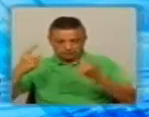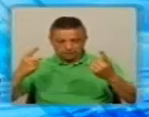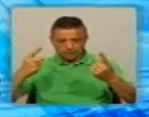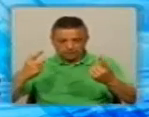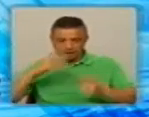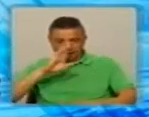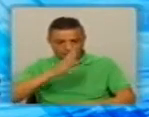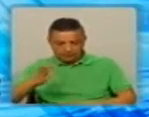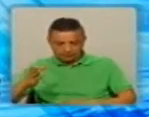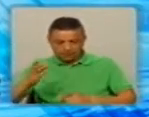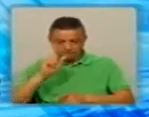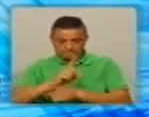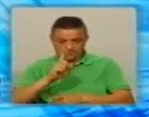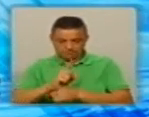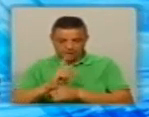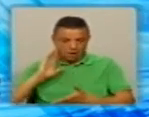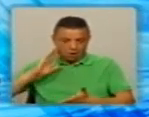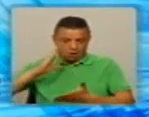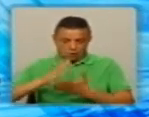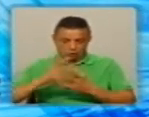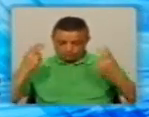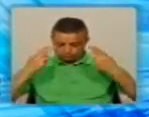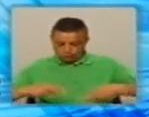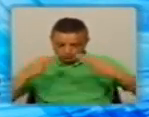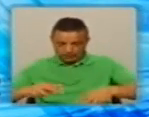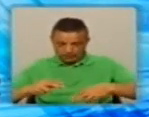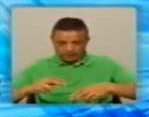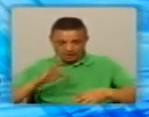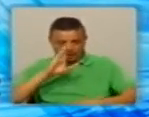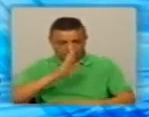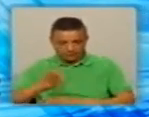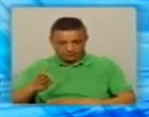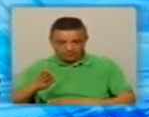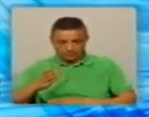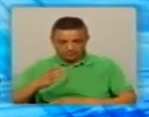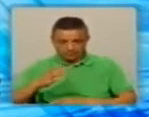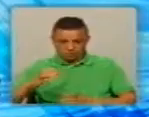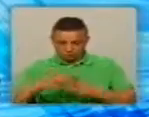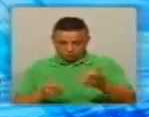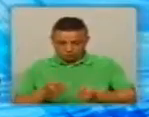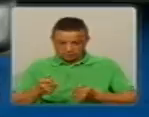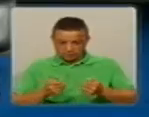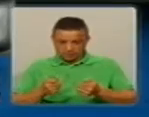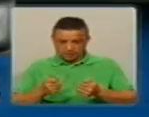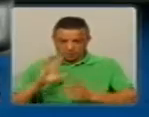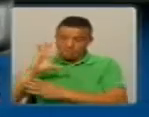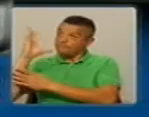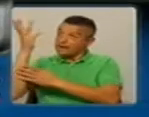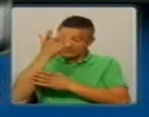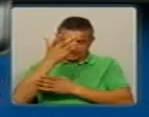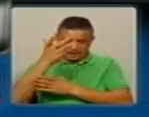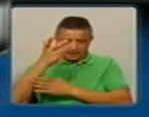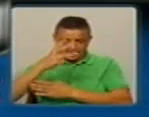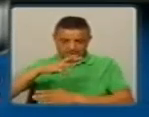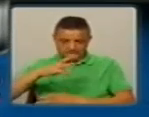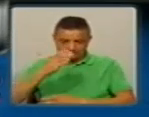Ora, com a habitual rubrica A Última Fronteira, está connosco, como é habitual, o coordenador da Sociedade Planetária, Miguel Gonçalves. Bom